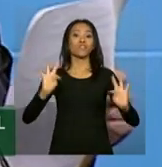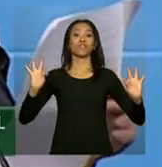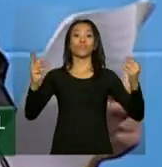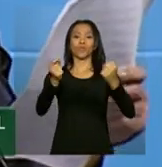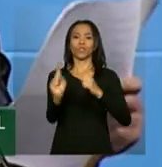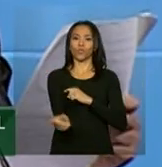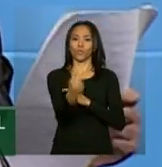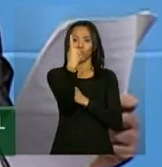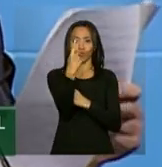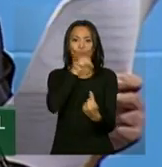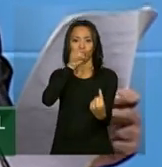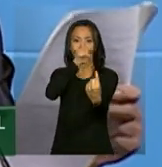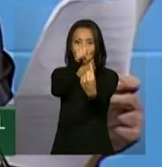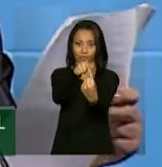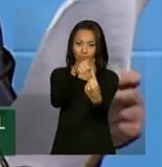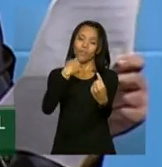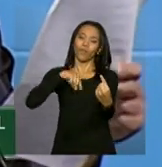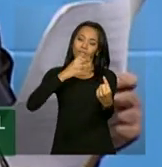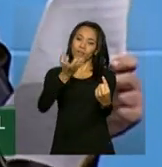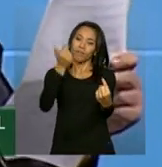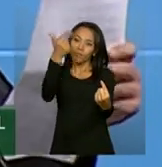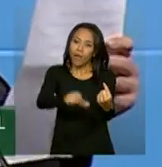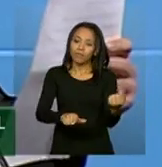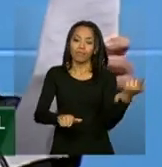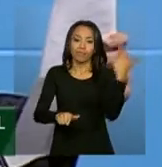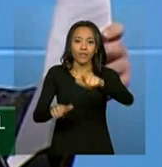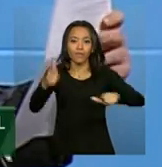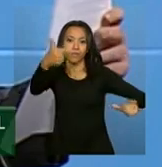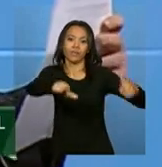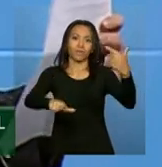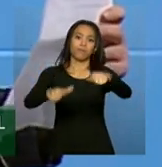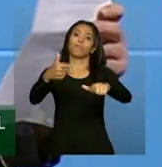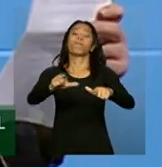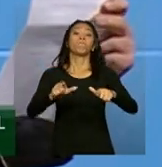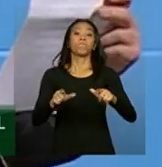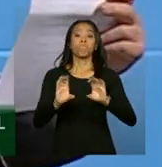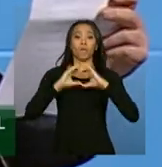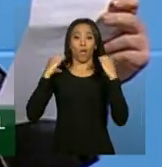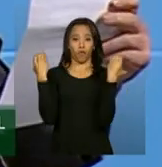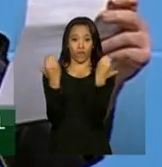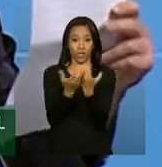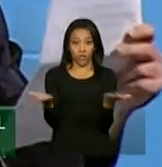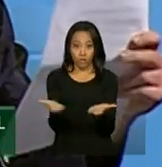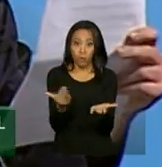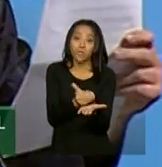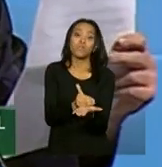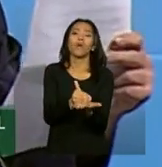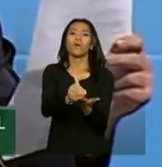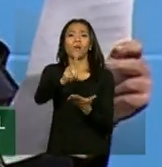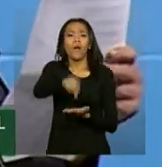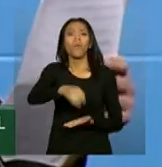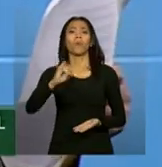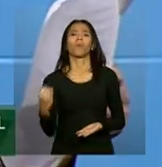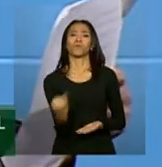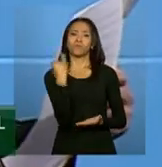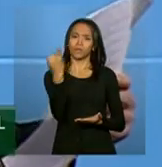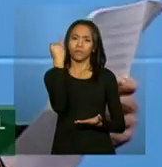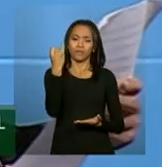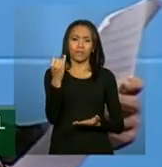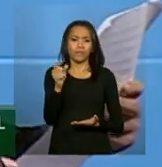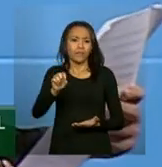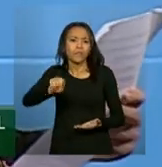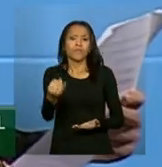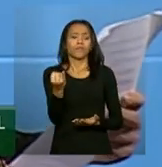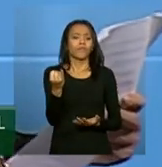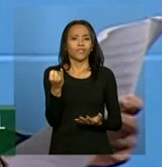grande objetivo. Nós queremos mais ainda, queremos mais e mais. A conferência que se inicia hoje é uma oportunidade para a troca de